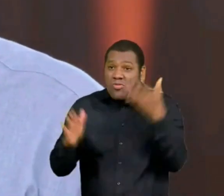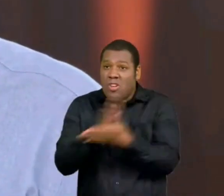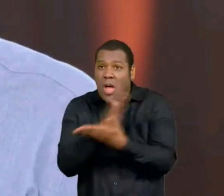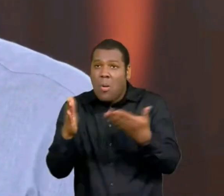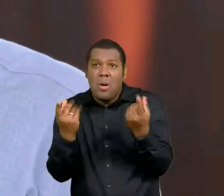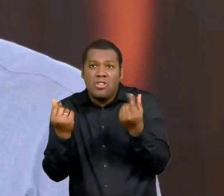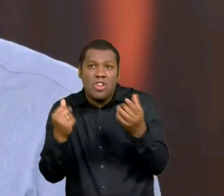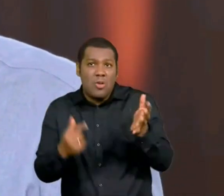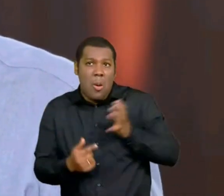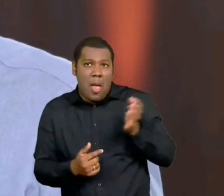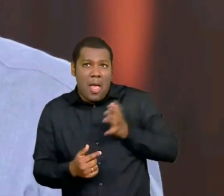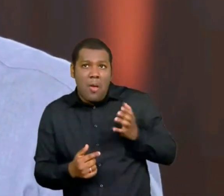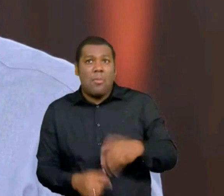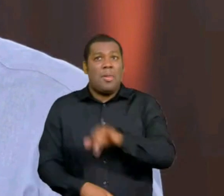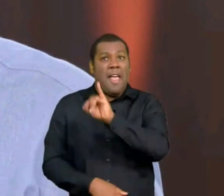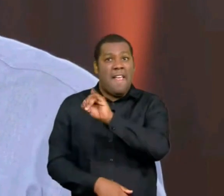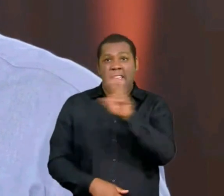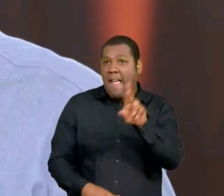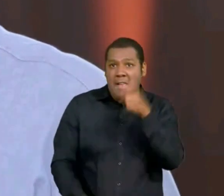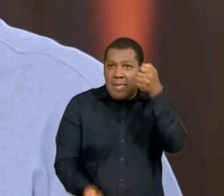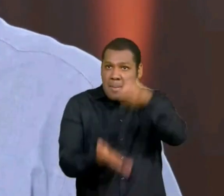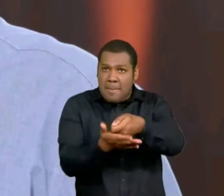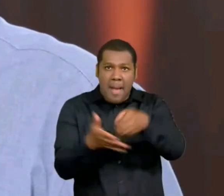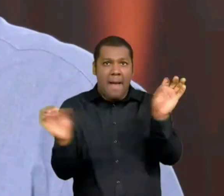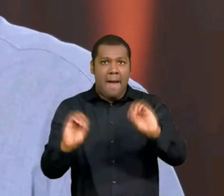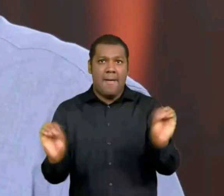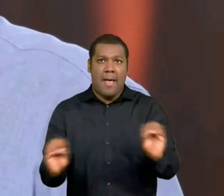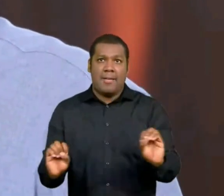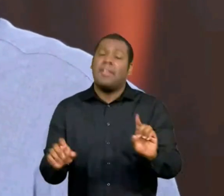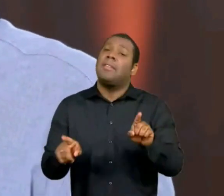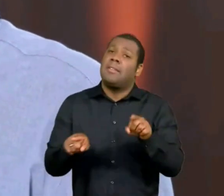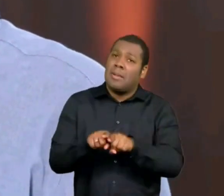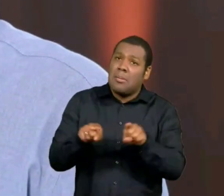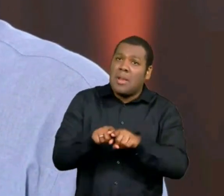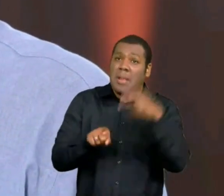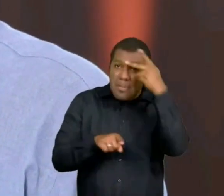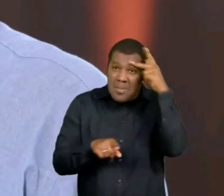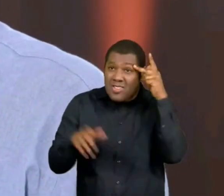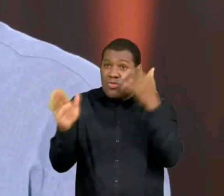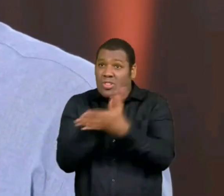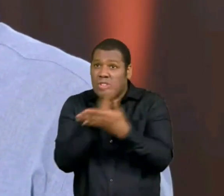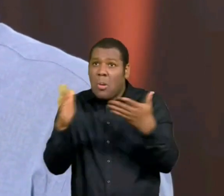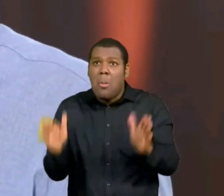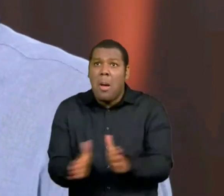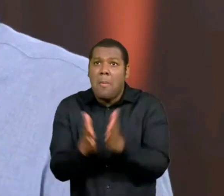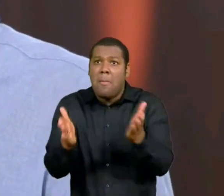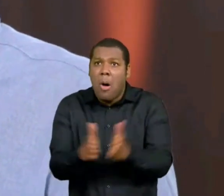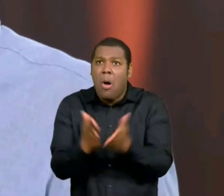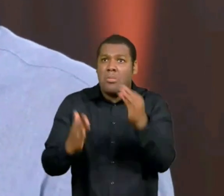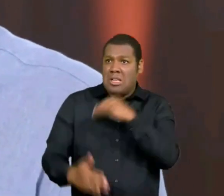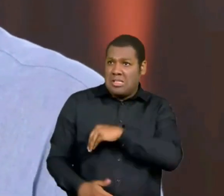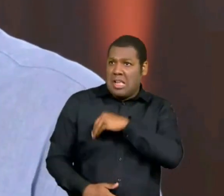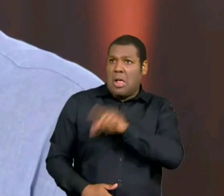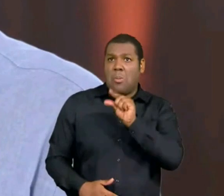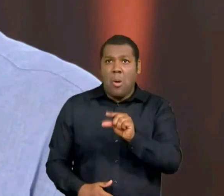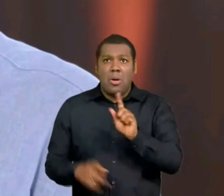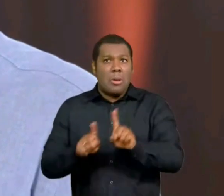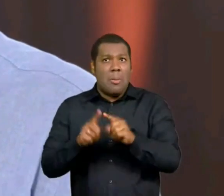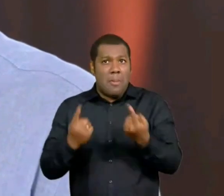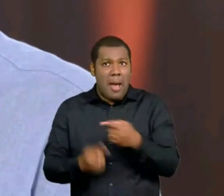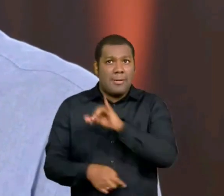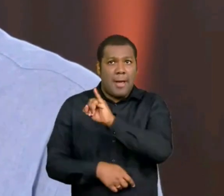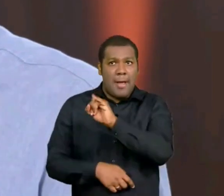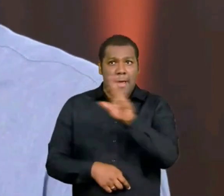e paga muito. É isso que nós queremos. Por exemplo, a participação no lucro dos trabalhadores se paga imposto